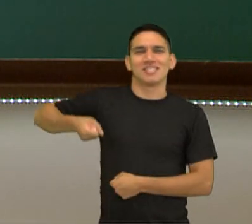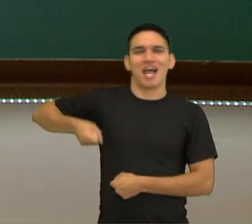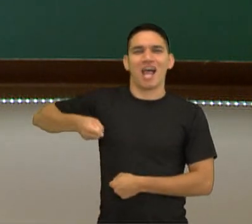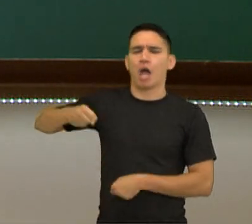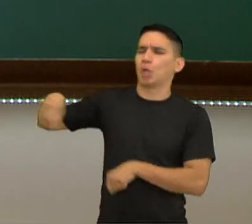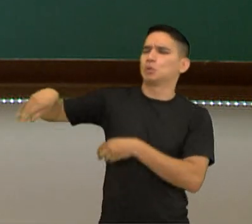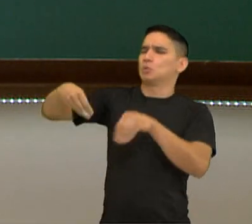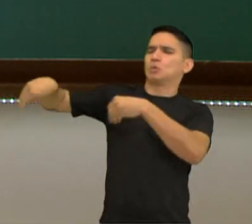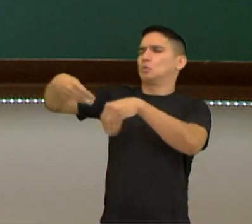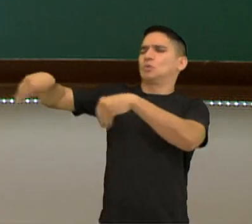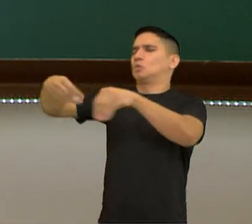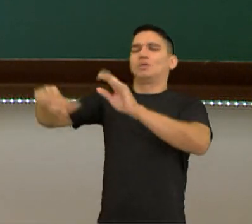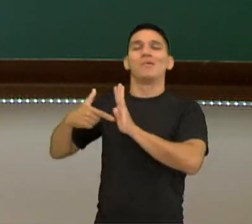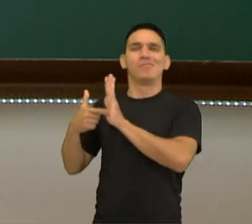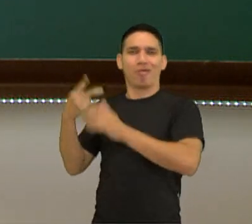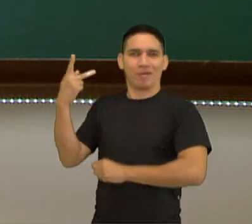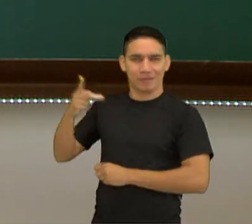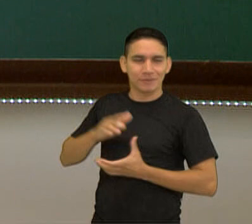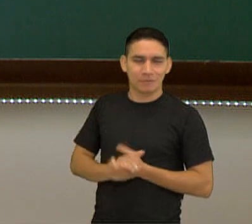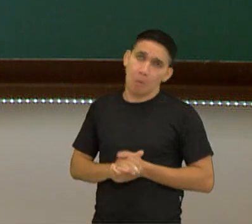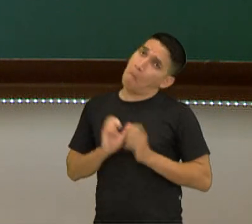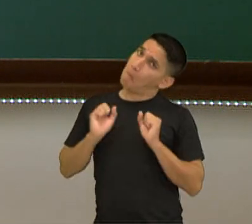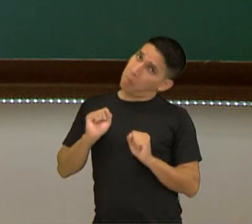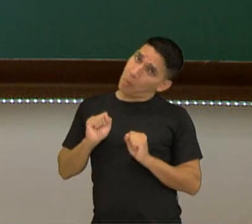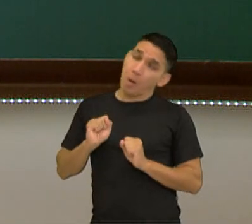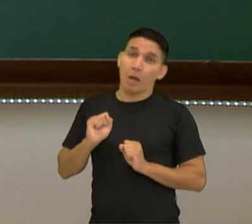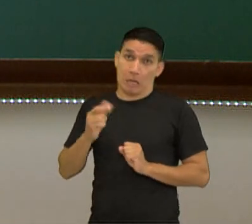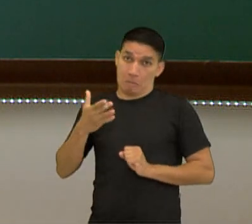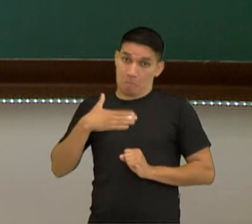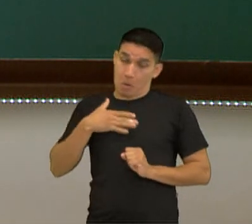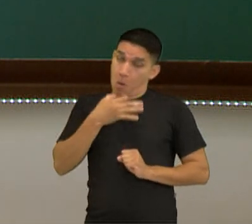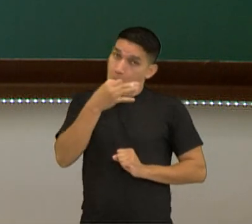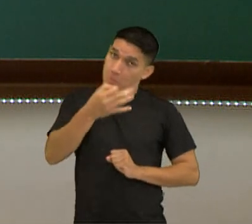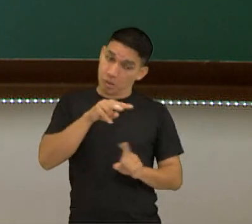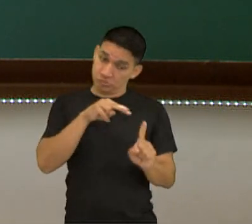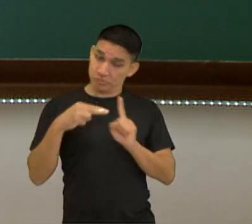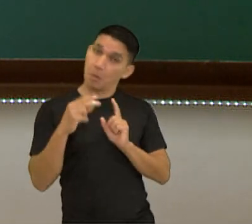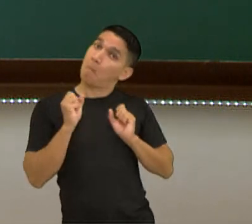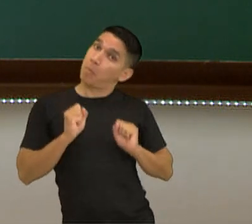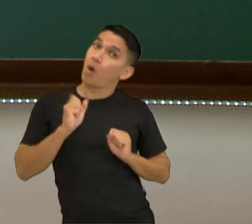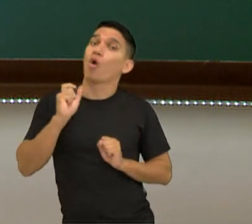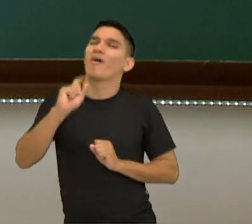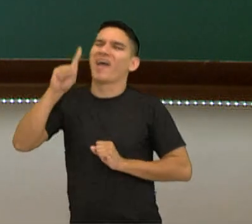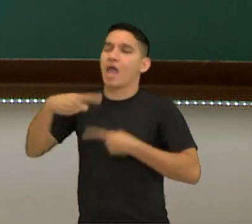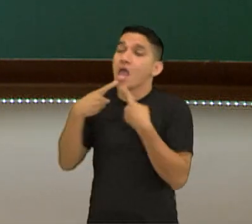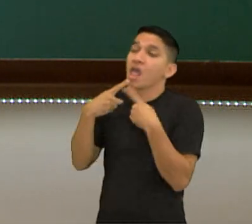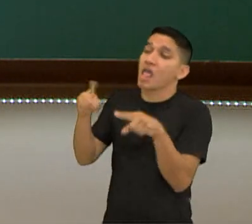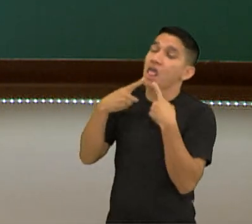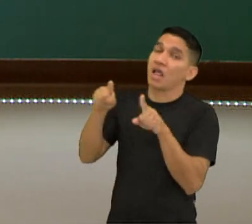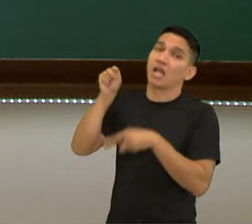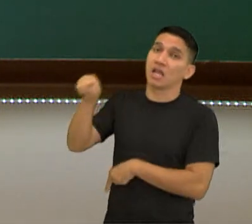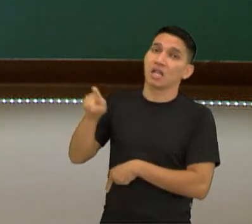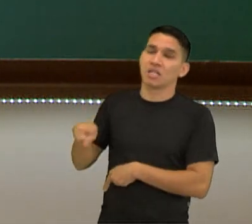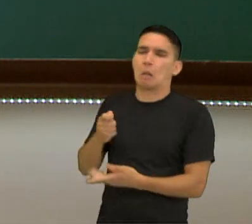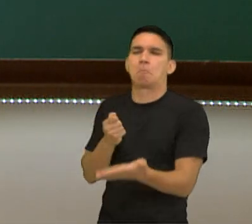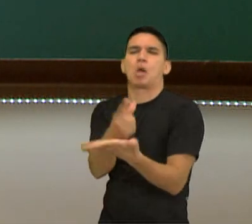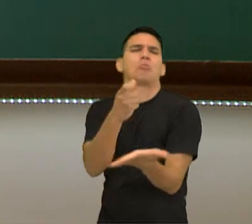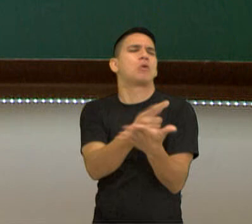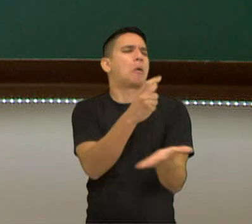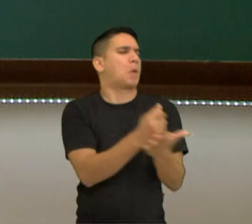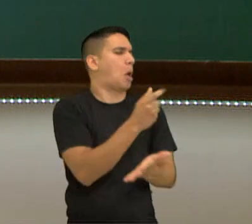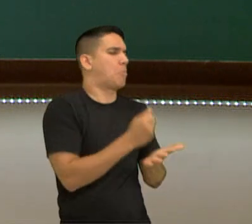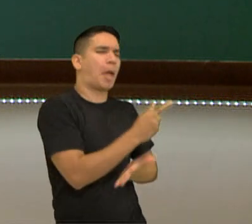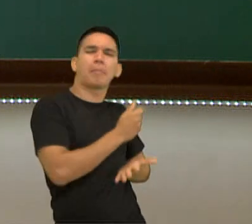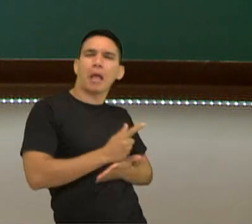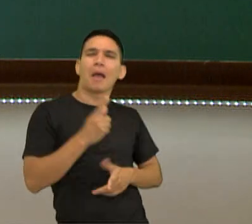frente dessas lojas. Poderia ser, para mim, na minha opinião, poderia não, pode ser uma crítica ao consumismo, ao